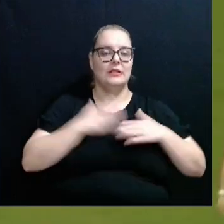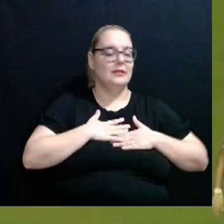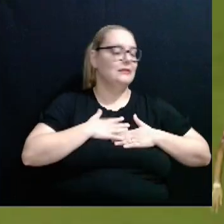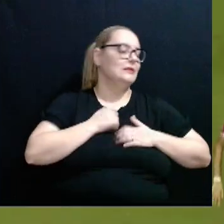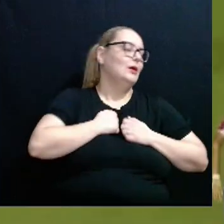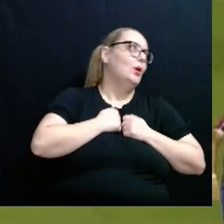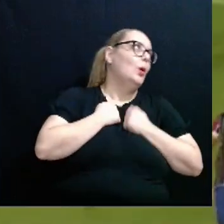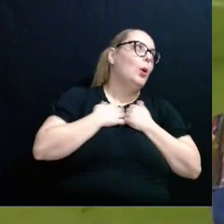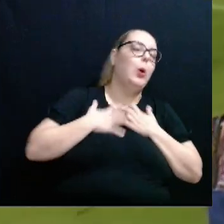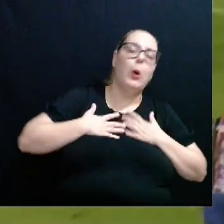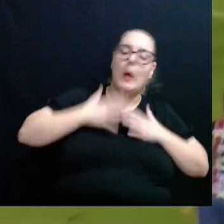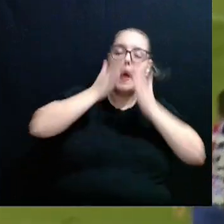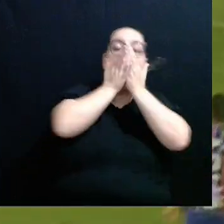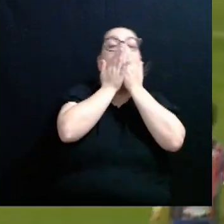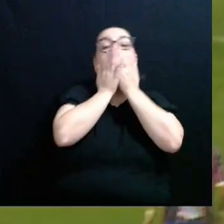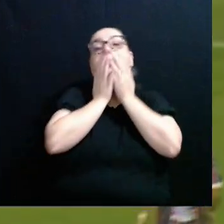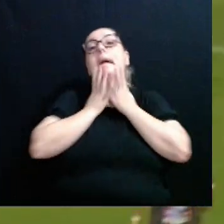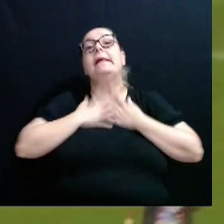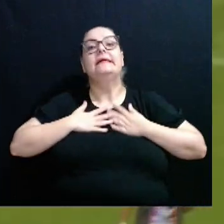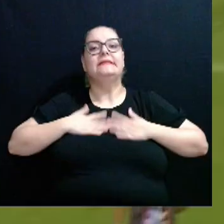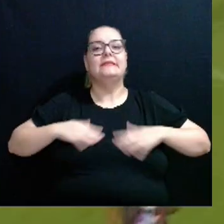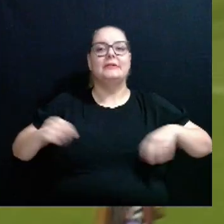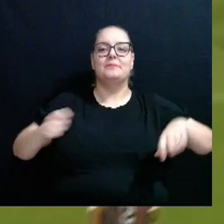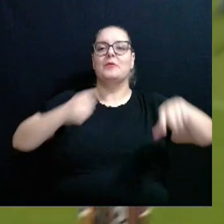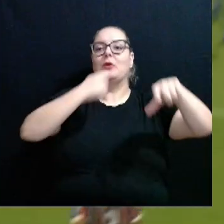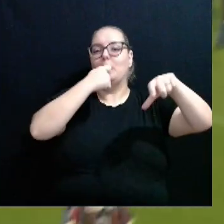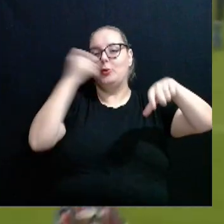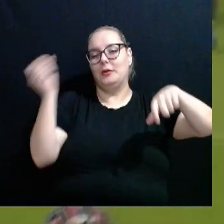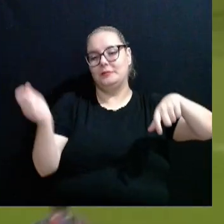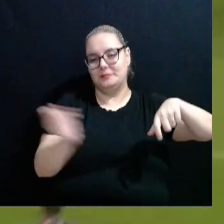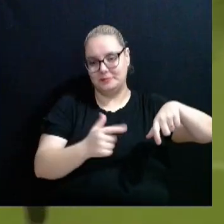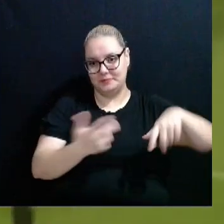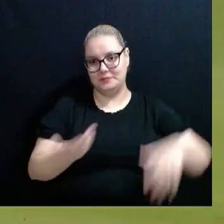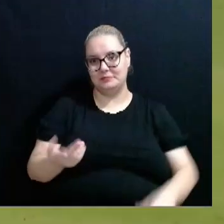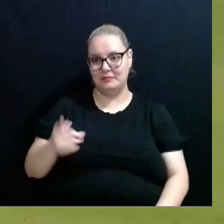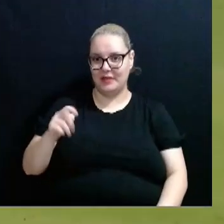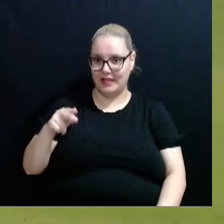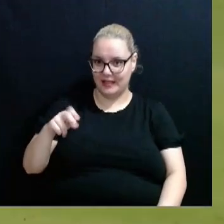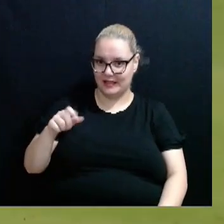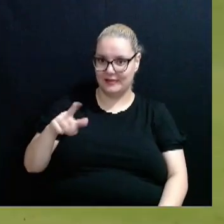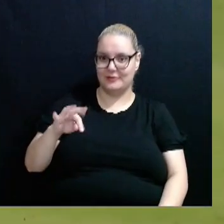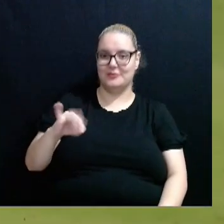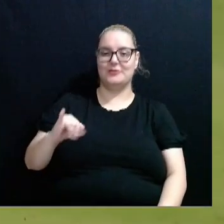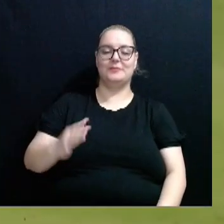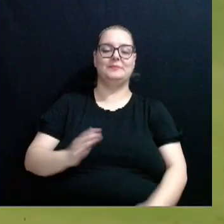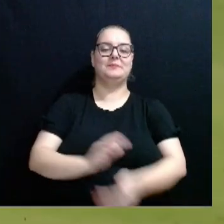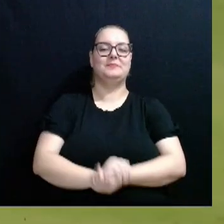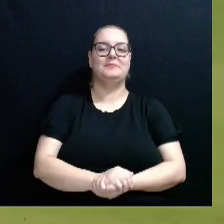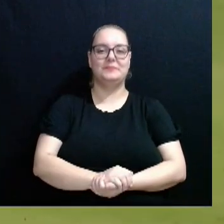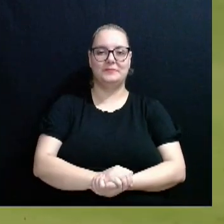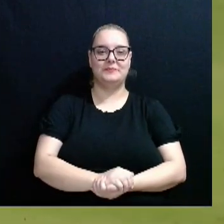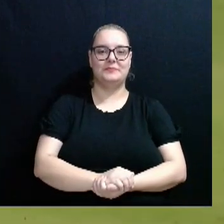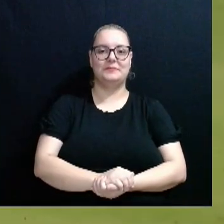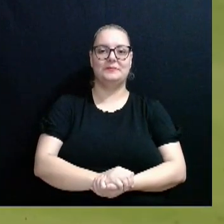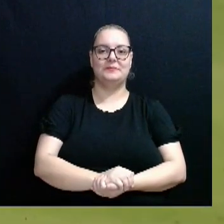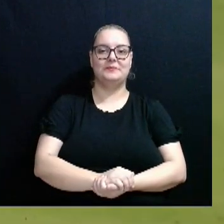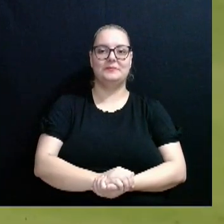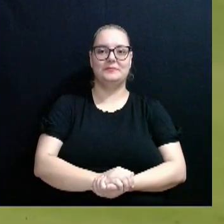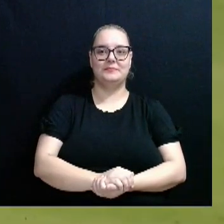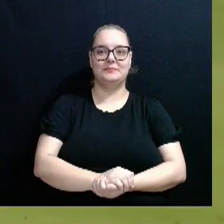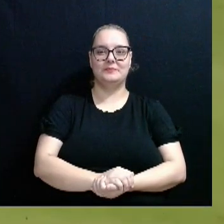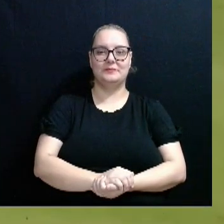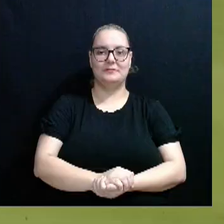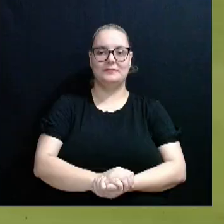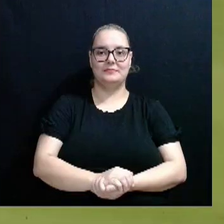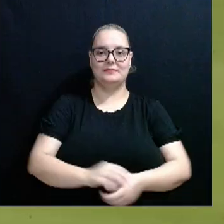do coração, pênalti pro Guarani. parede bate mal pra caramba. O